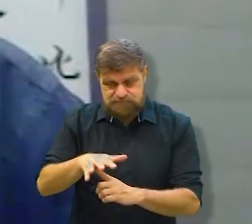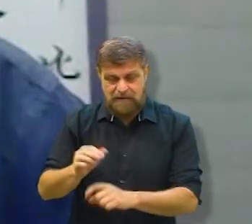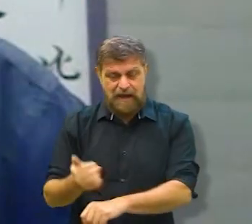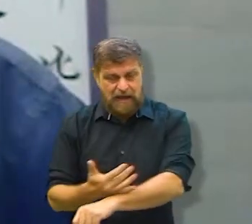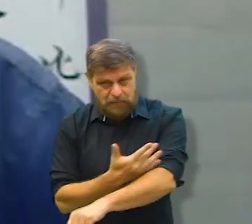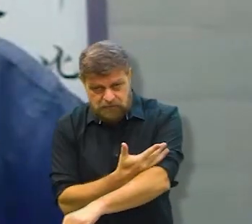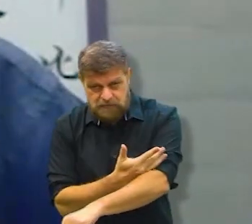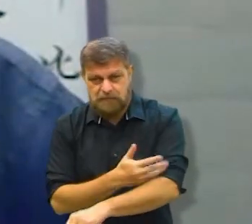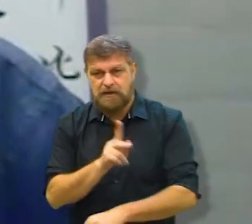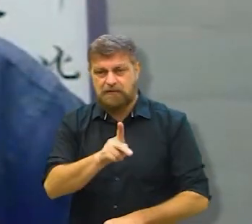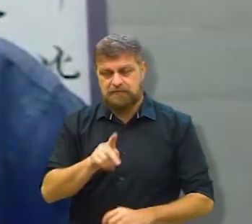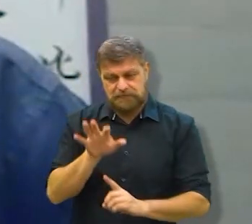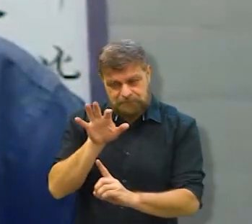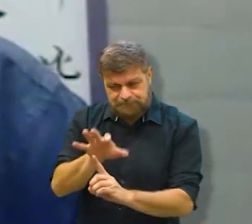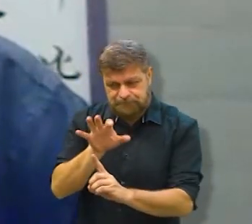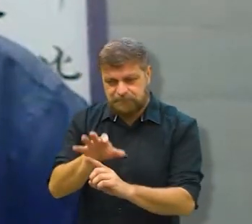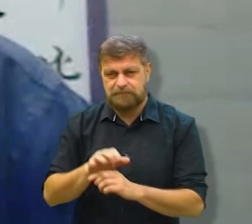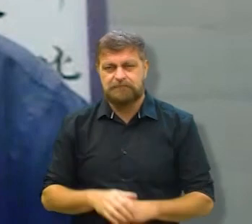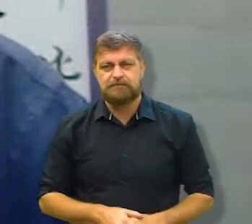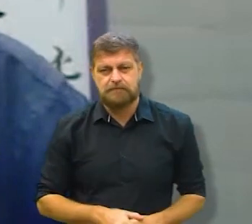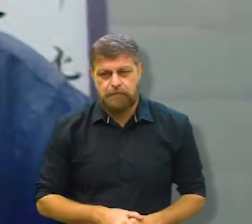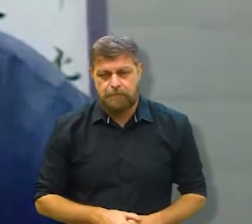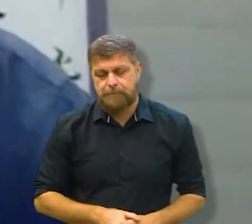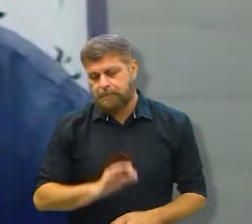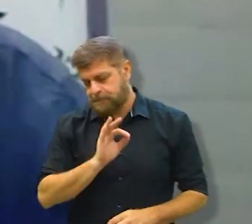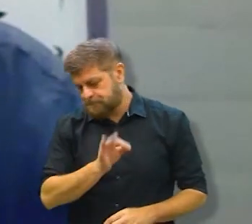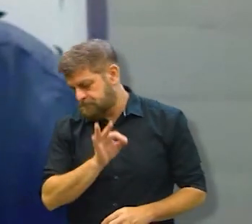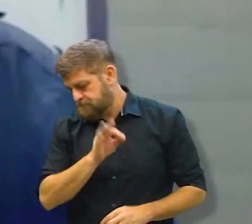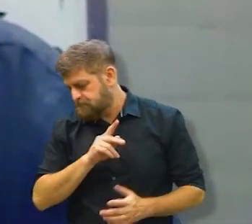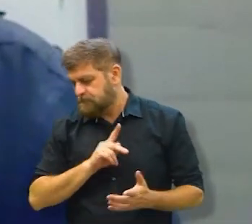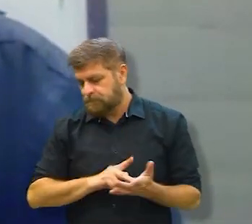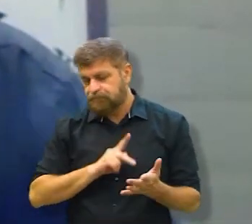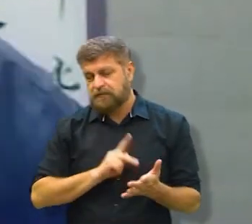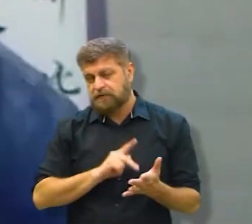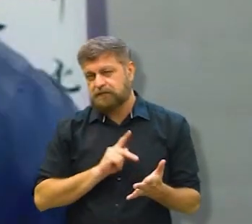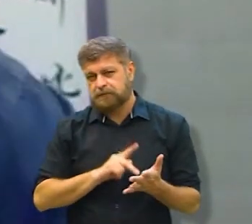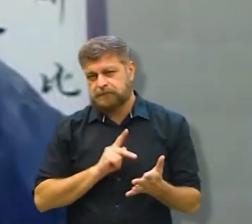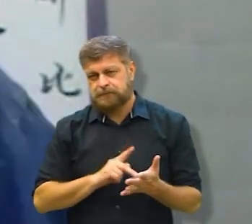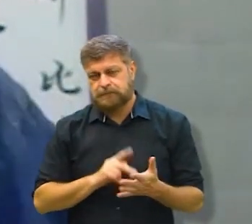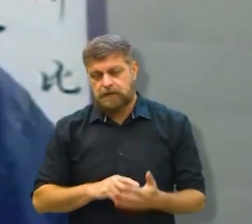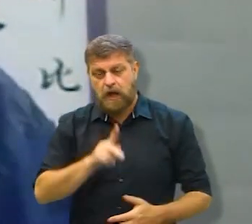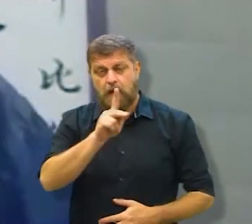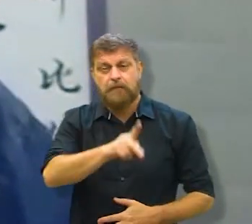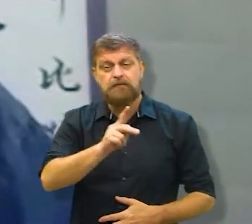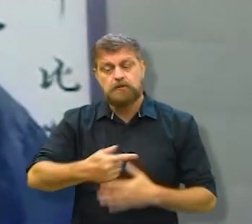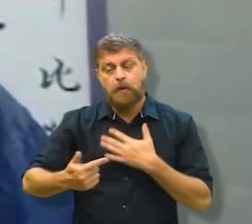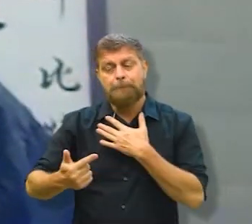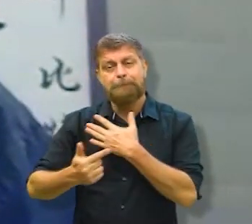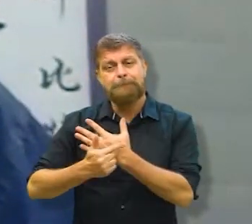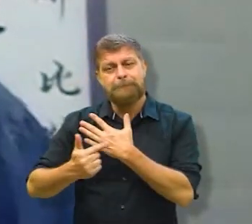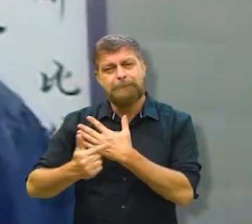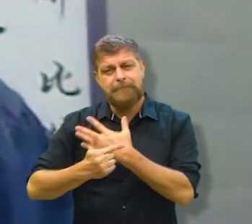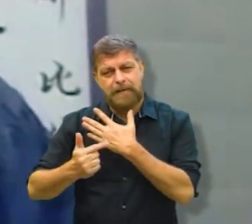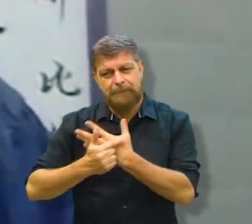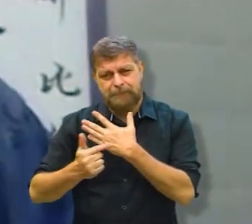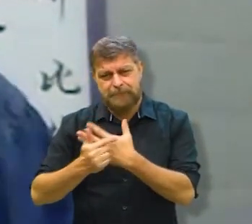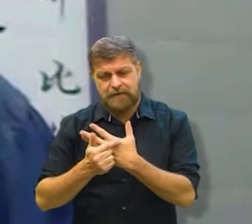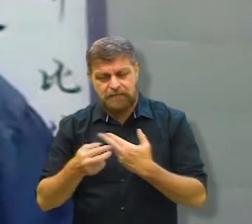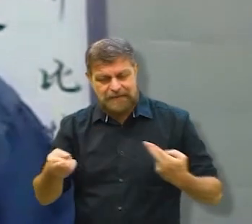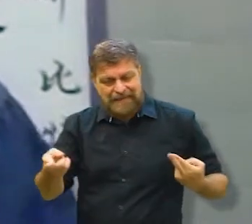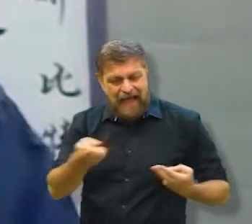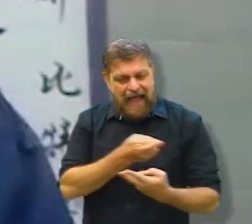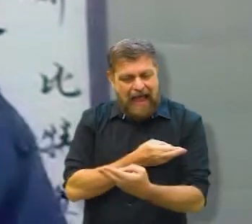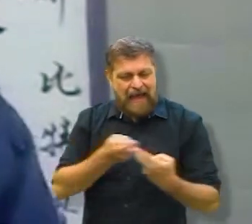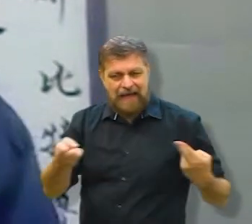afetados emocionalmente falando, né, Ismael? Sem dúvida, sem dúvida. E o papel do professor,